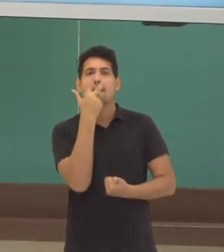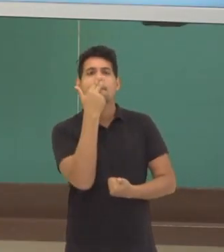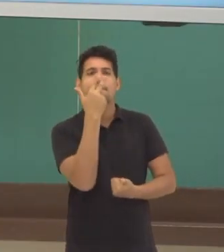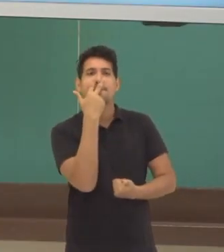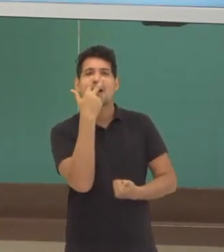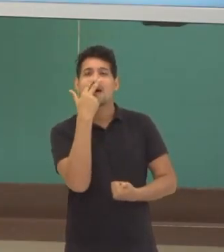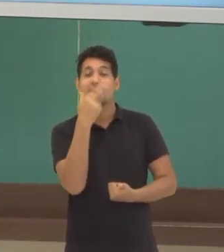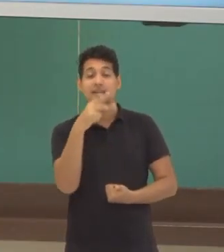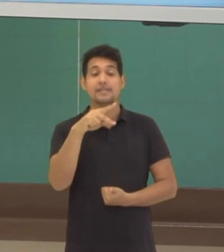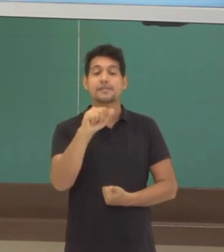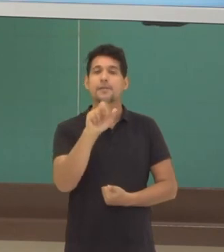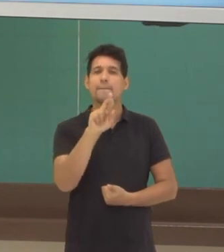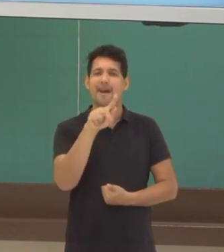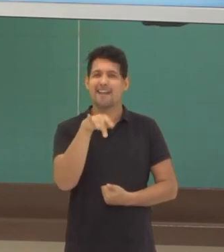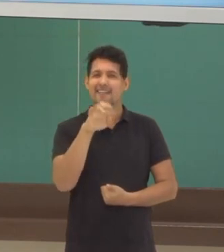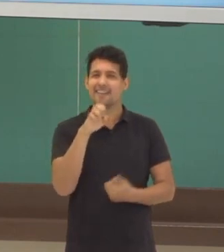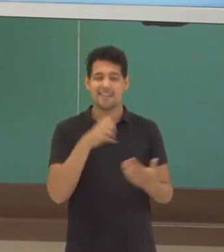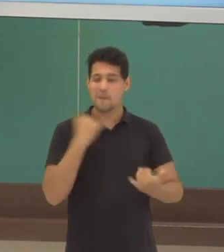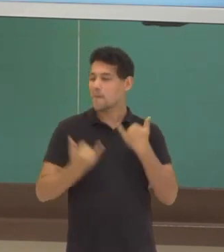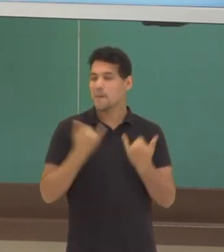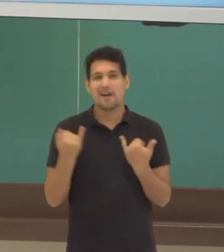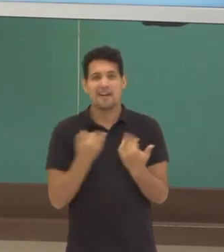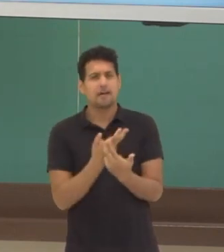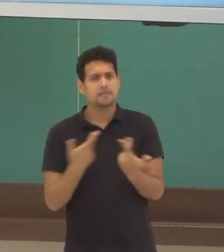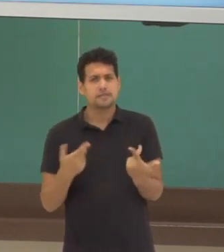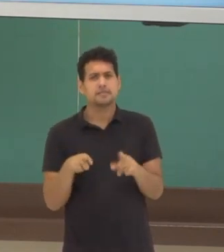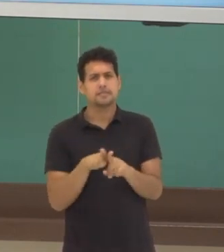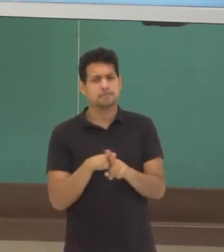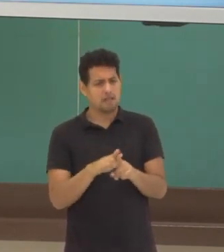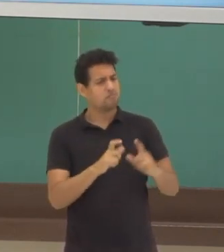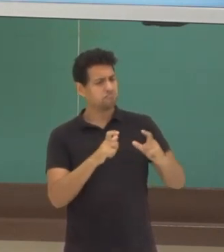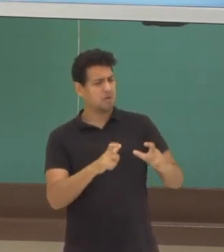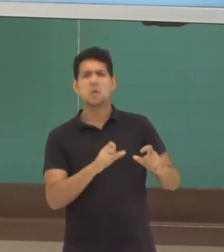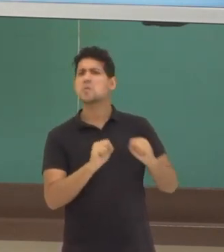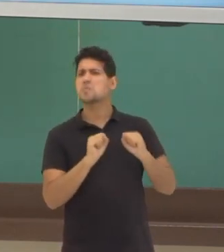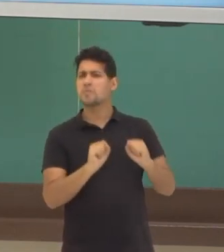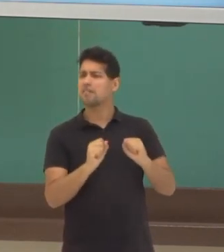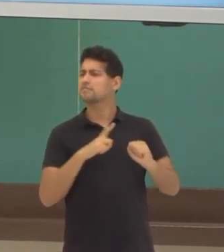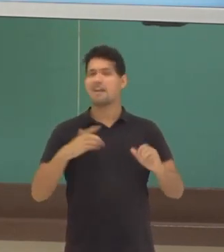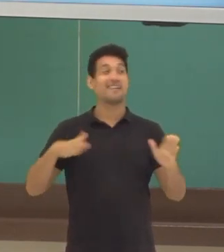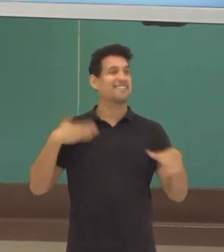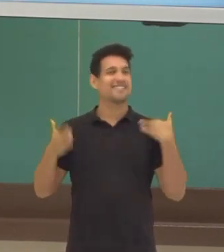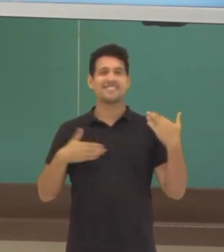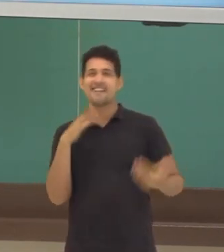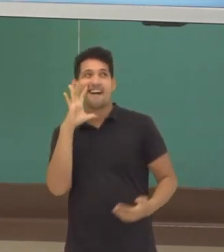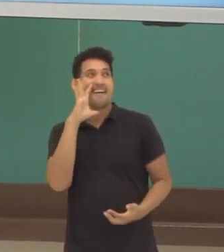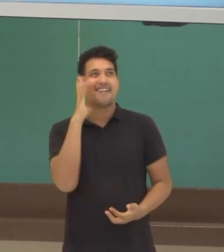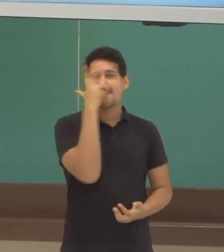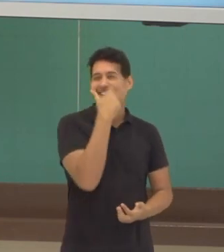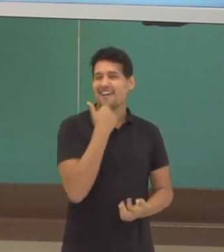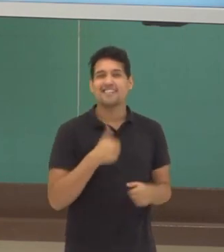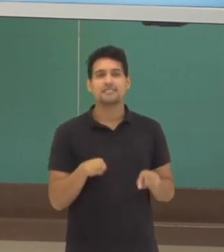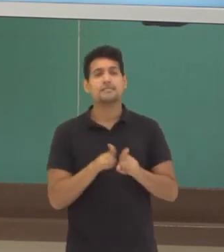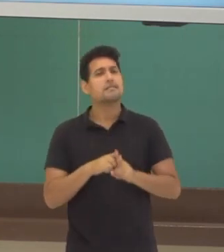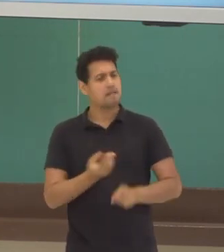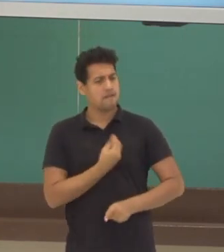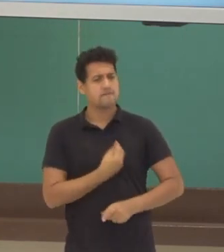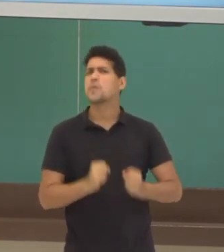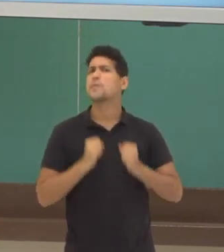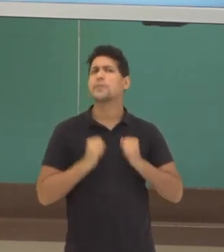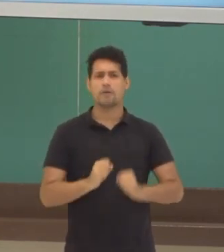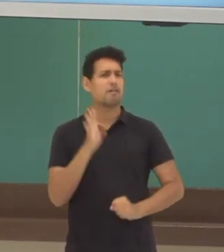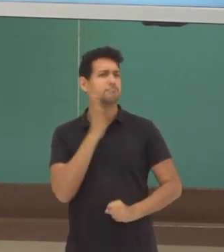Sentido figurado. Então é o seguinte, é aquele, né, no qual nós usamos uma palavra, né, com um